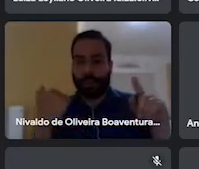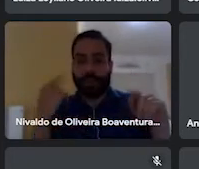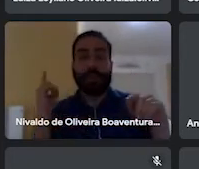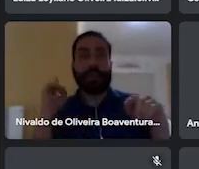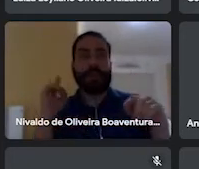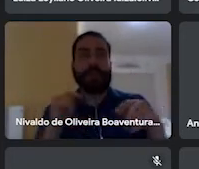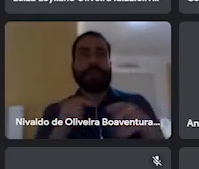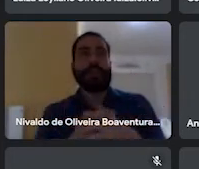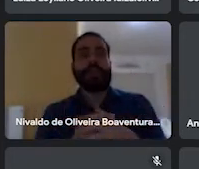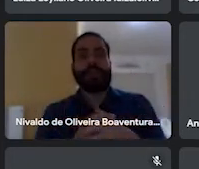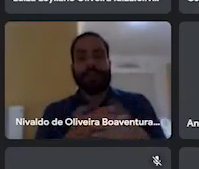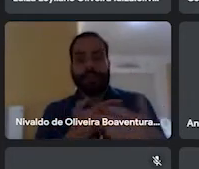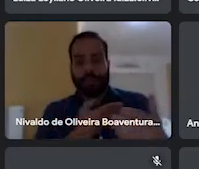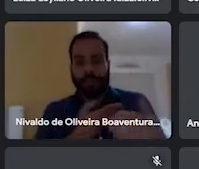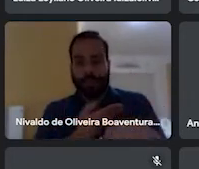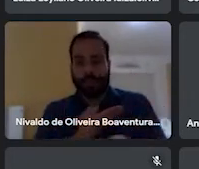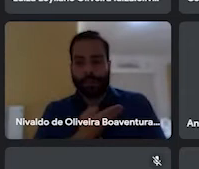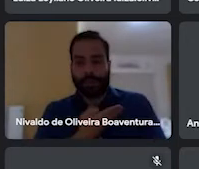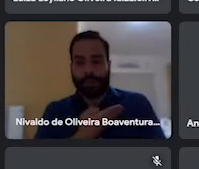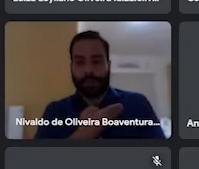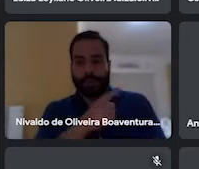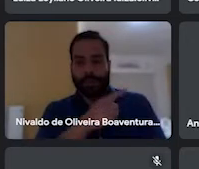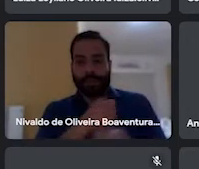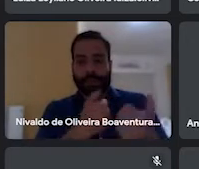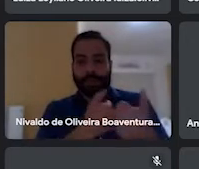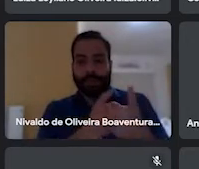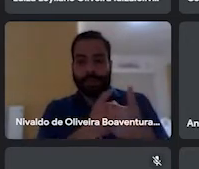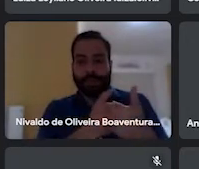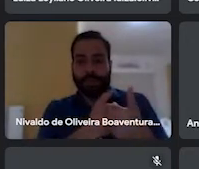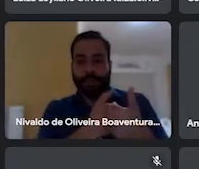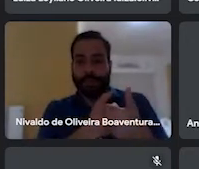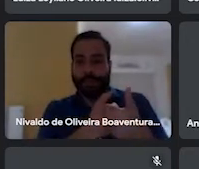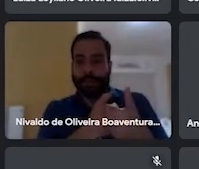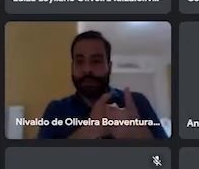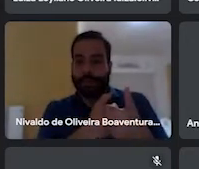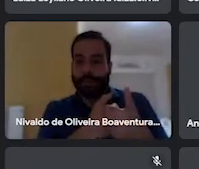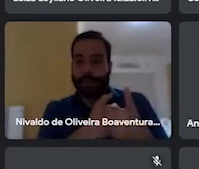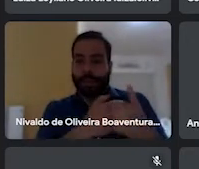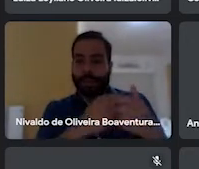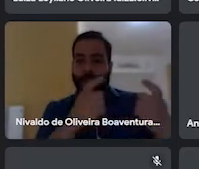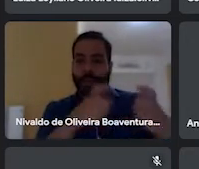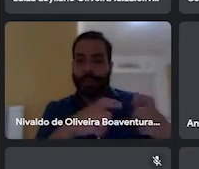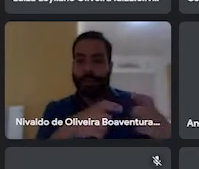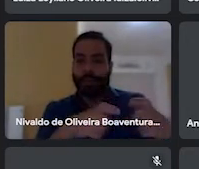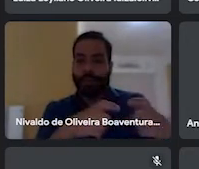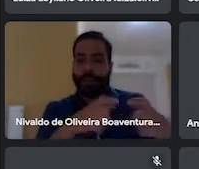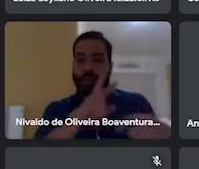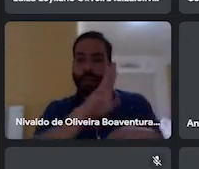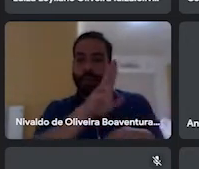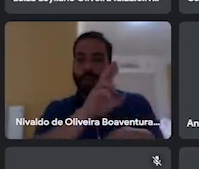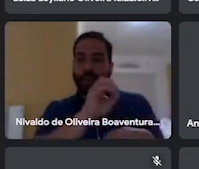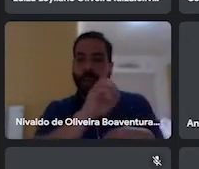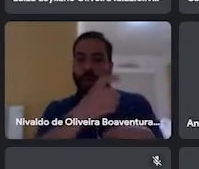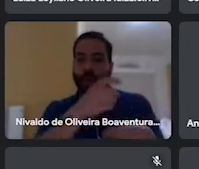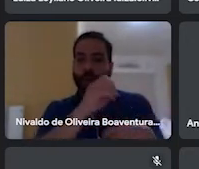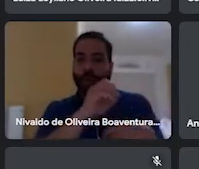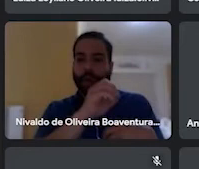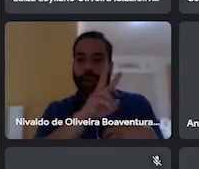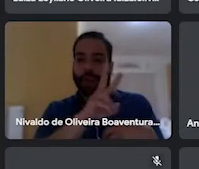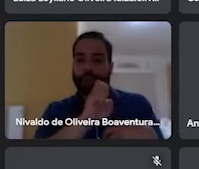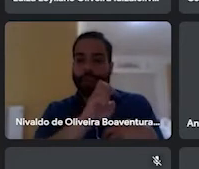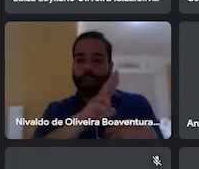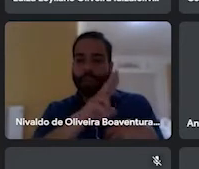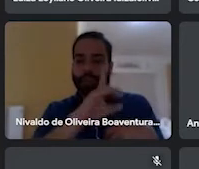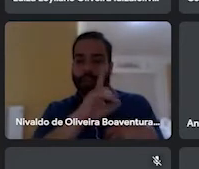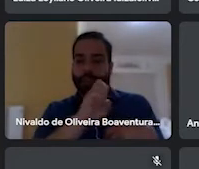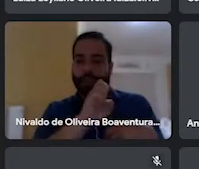nosso ali próximo ao Roxo Verde. O que foi fazer? Ele foi fazer um serviço